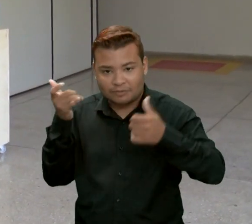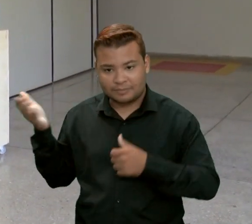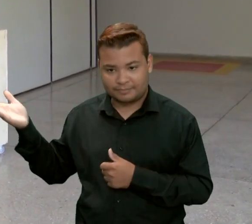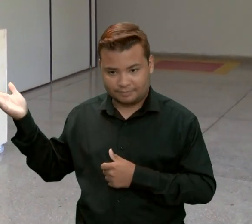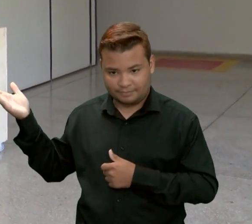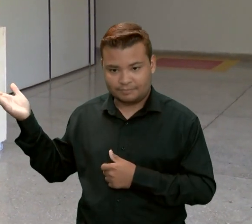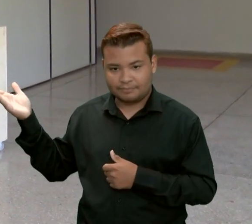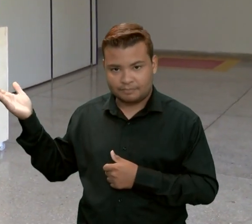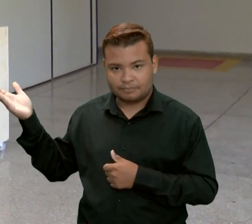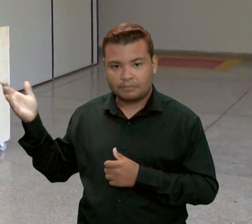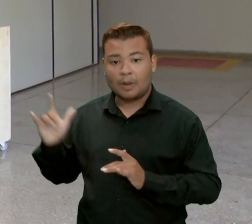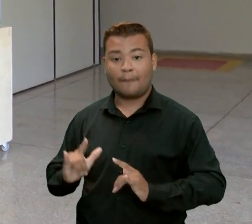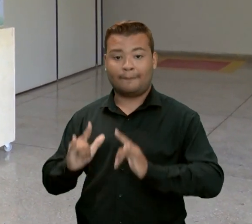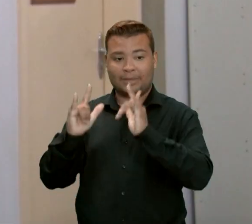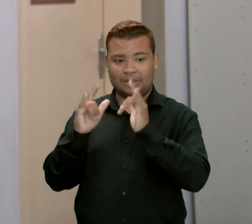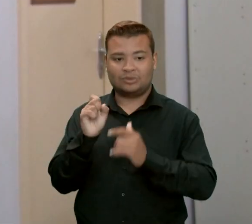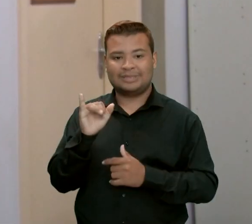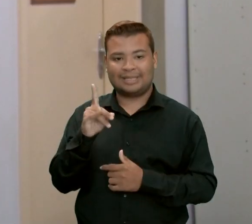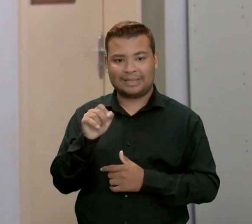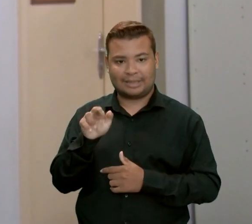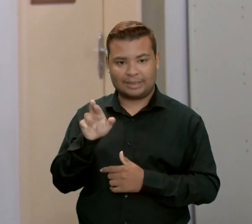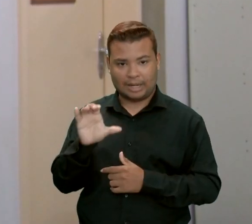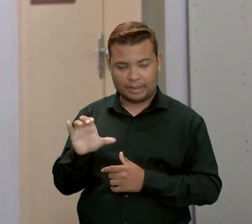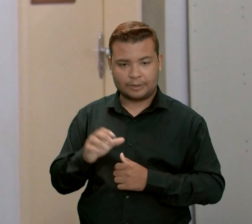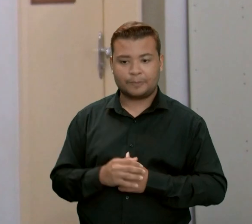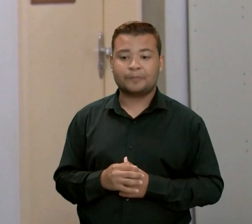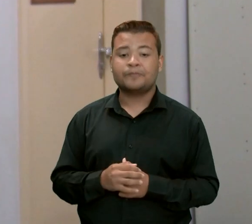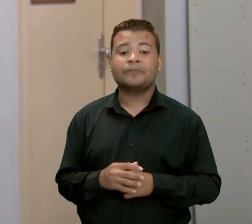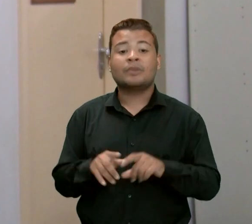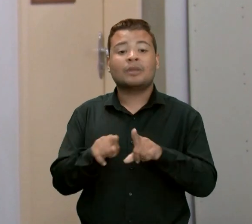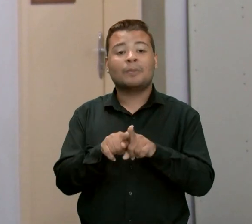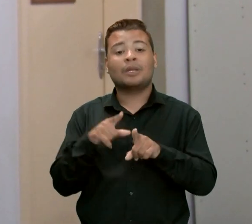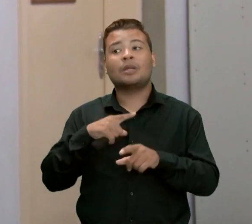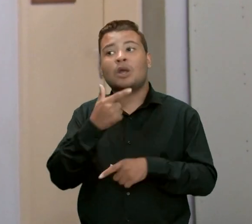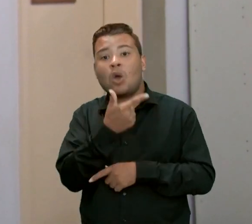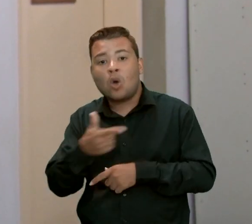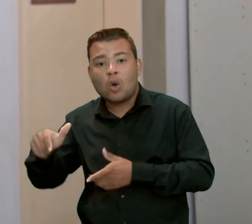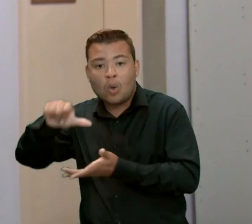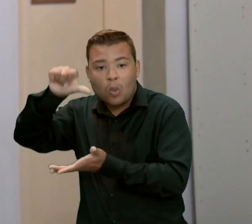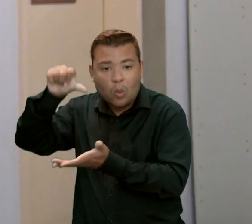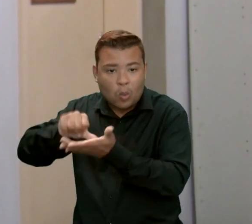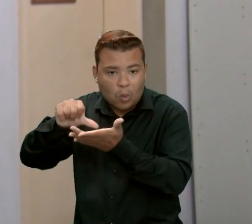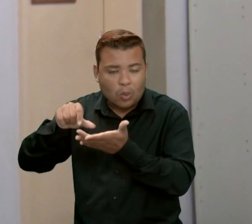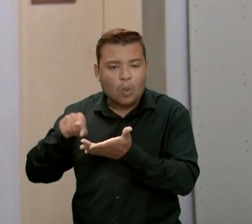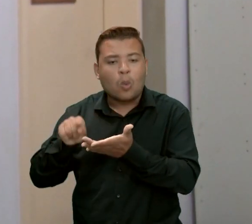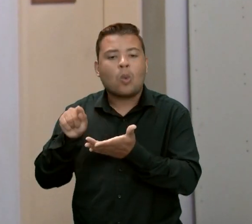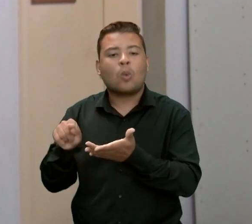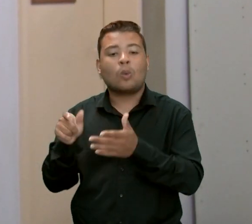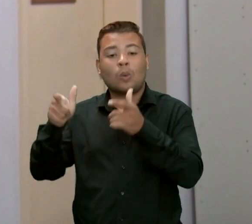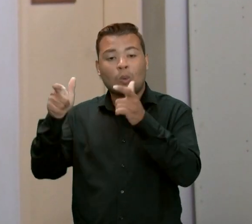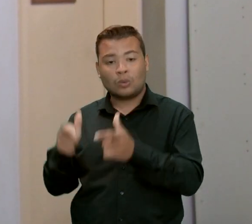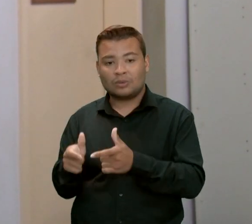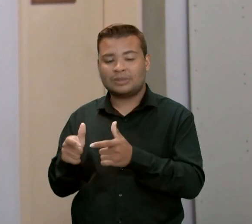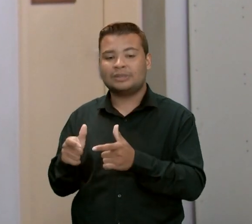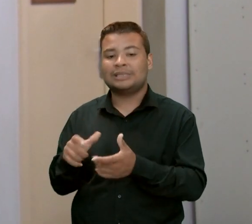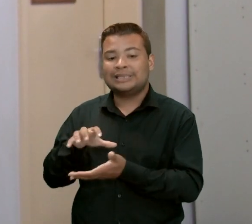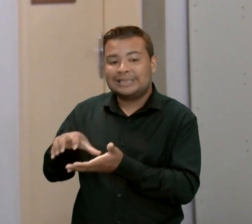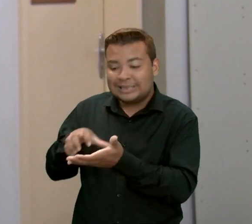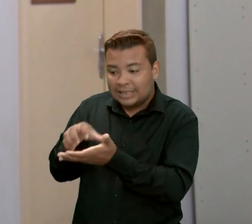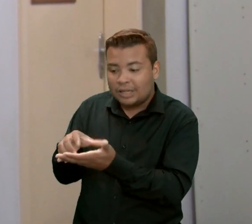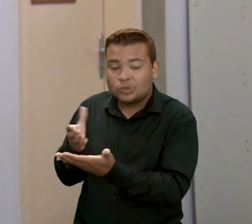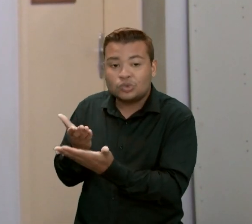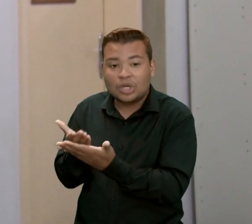do SIDARC, né? E também temos outro ponto de arrecadação que fica no Centro de Aulas D da